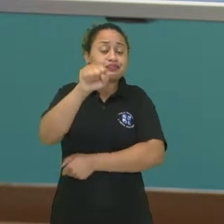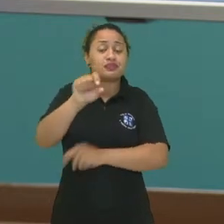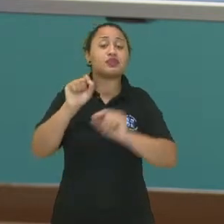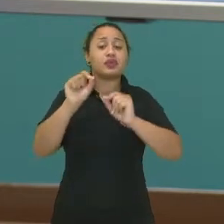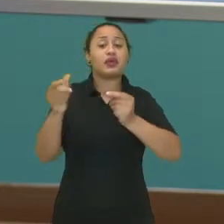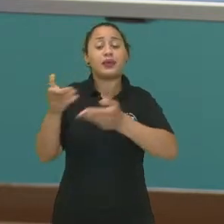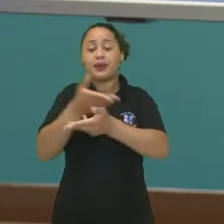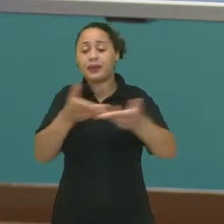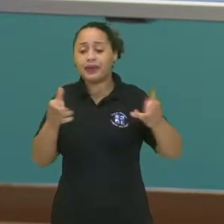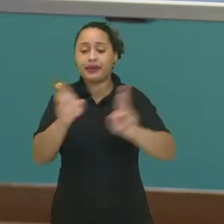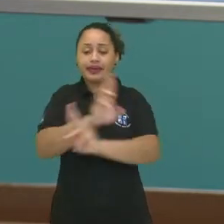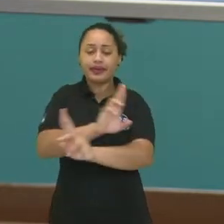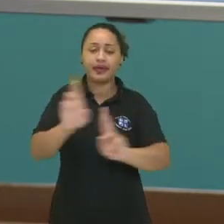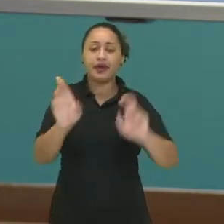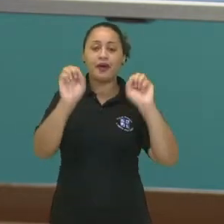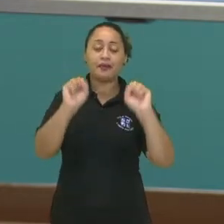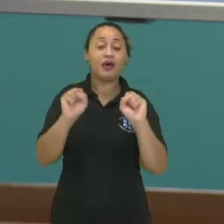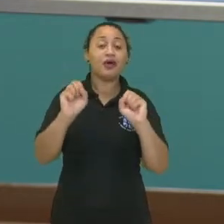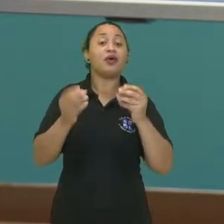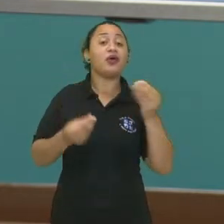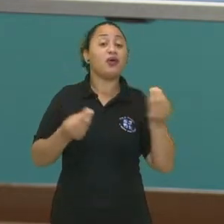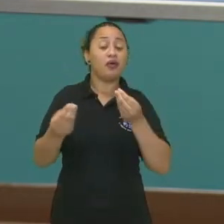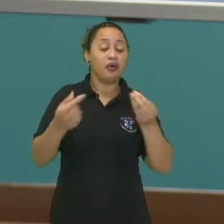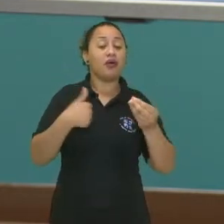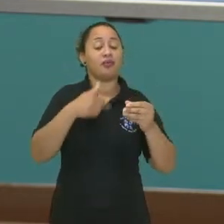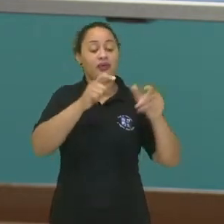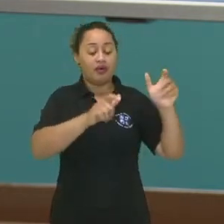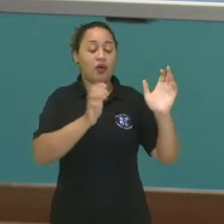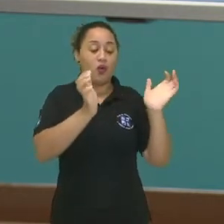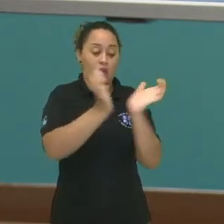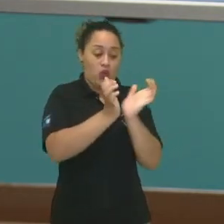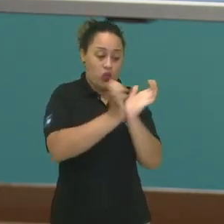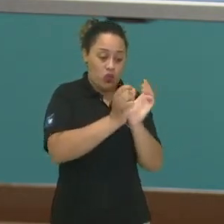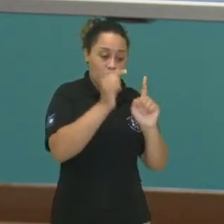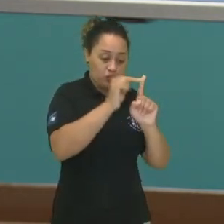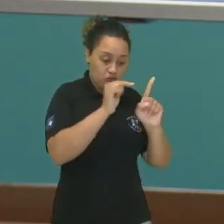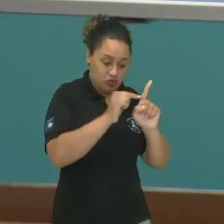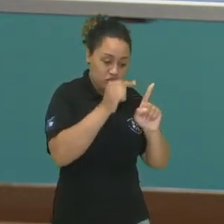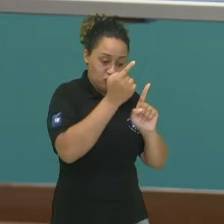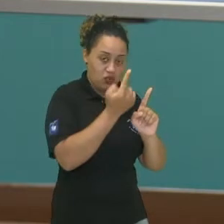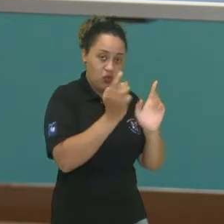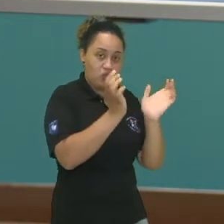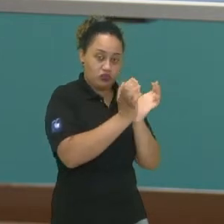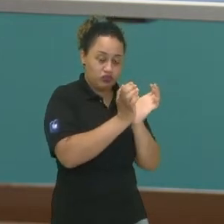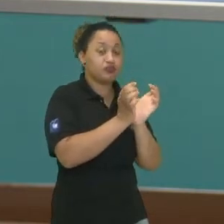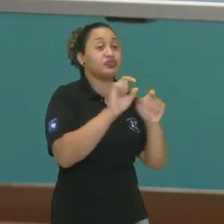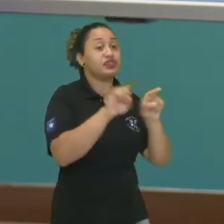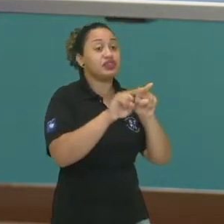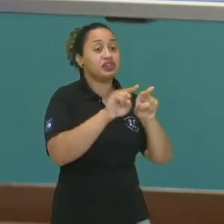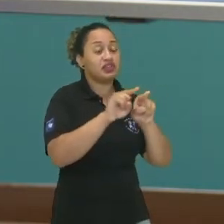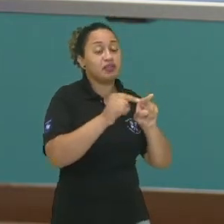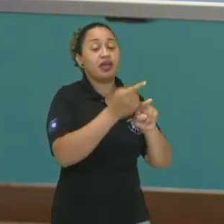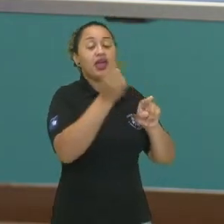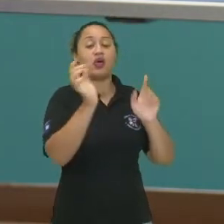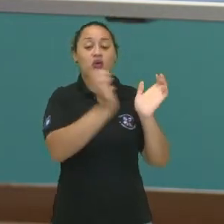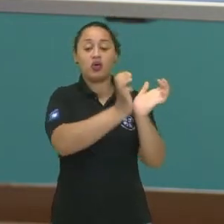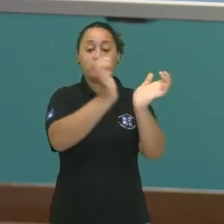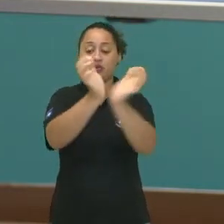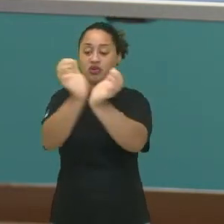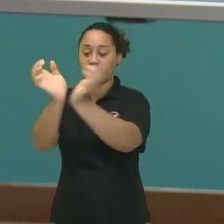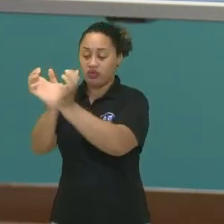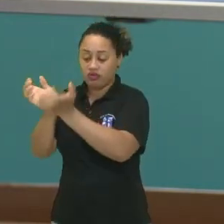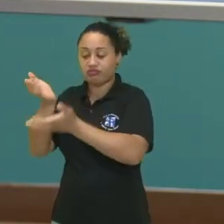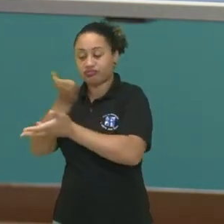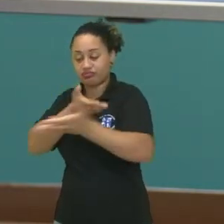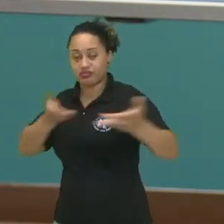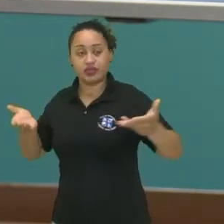essa relação, ela pode se dar entre indivíduos de uma mesma espécie, como também entre indivíduos de